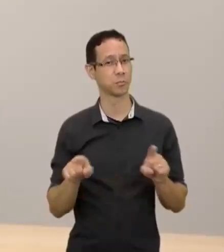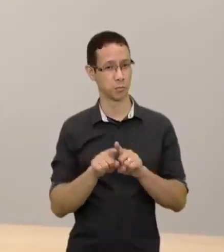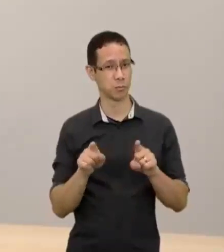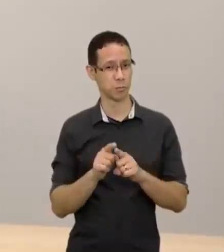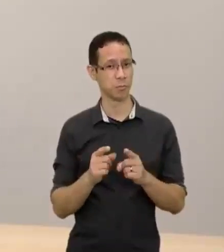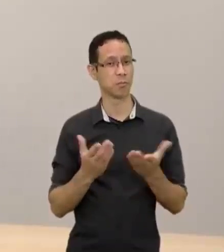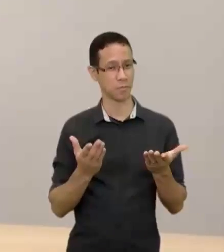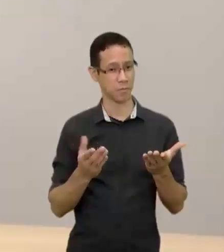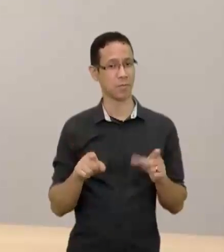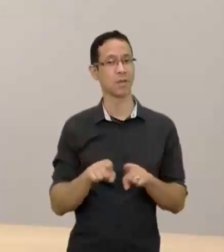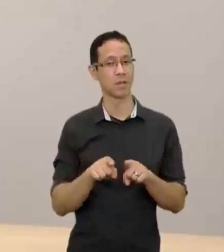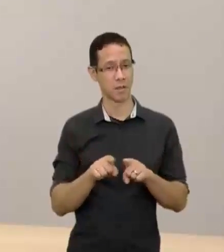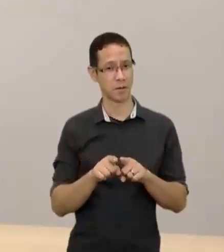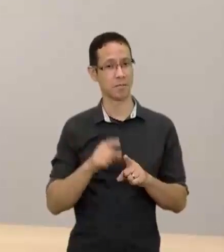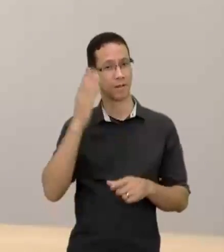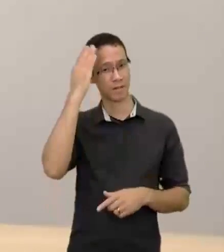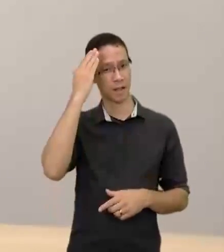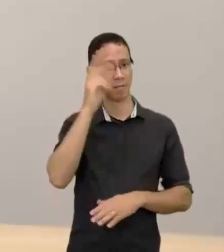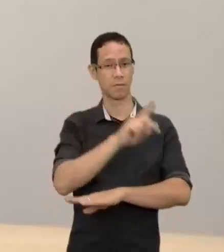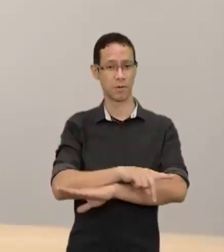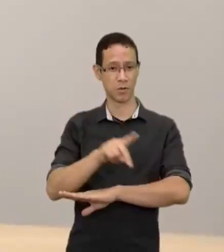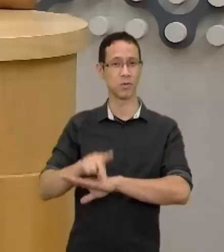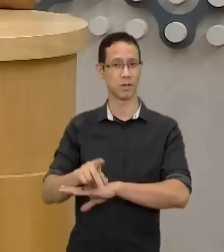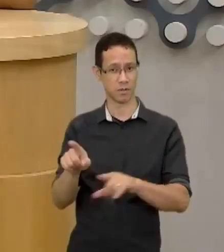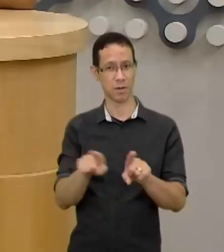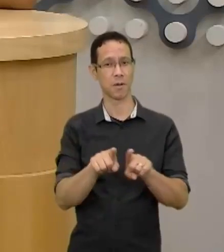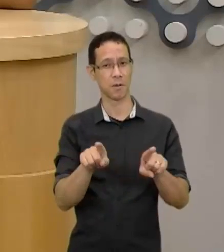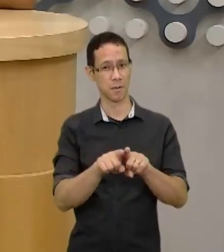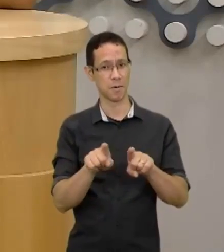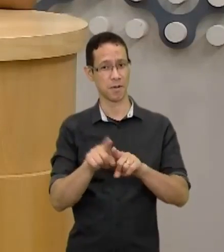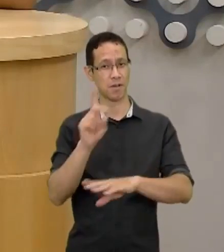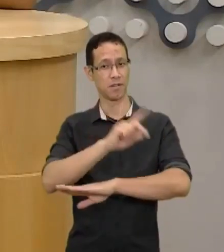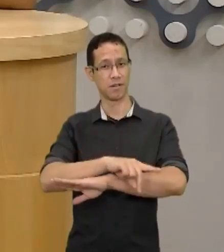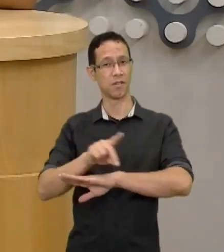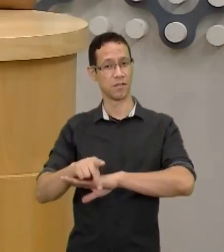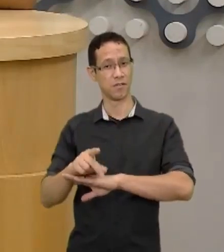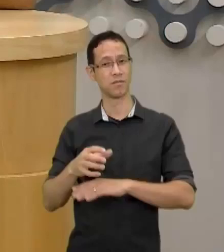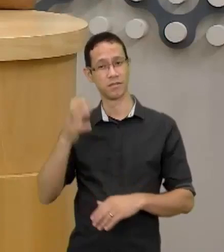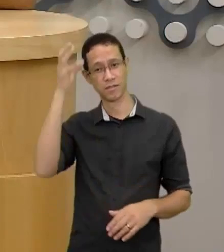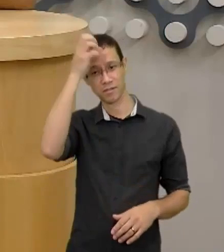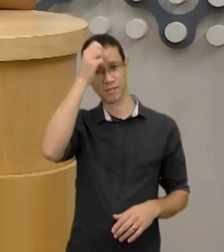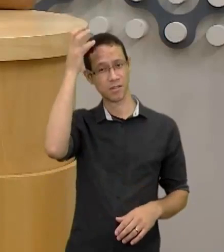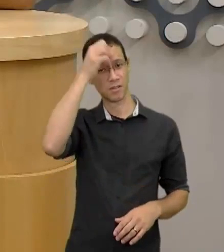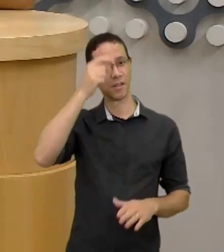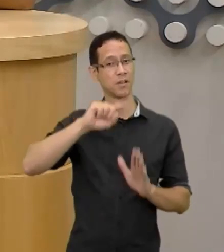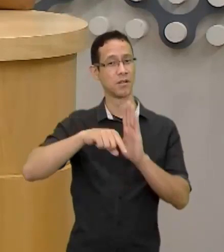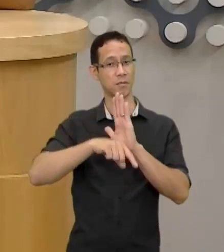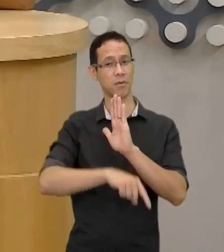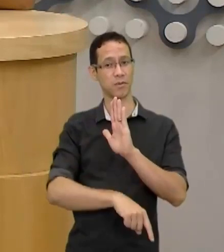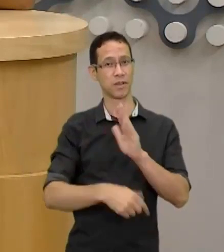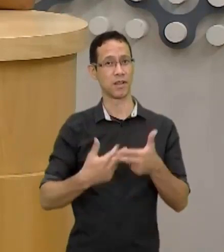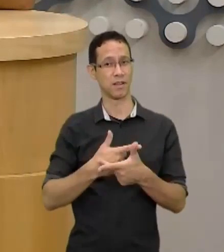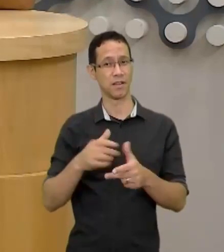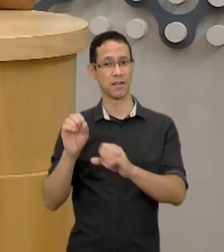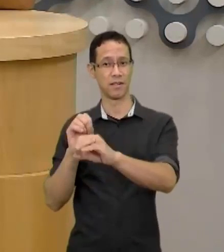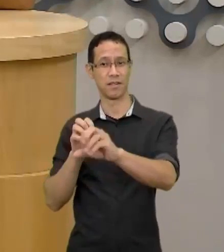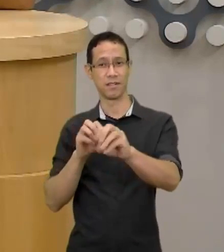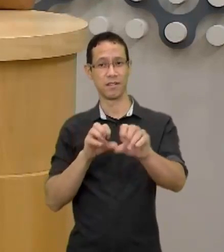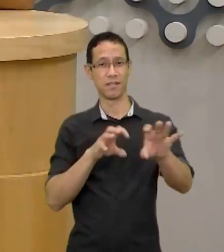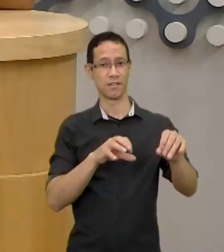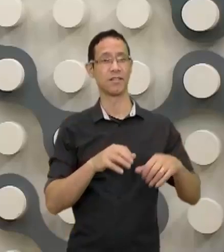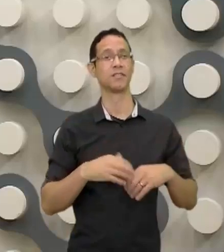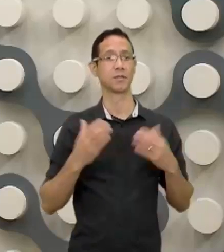você, que agora eu vou puxar seu saco, pedagogia também. Verdade, fiz pedagogia, porque a gente tem, ou seja, a gente tem que se aprofundar naquilo que a gente vai ensinar. Ou